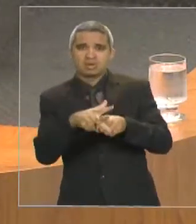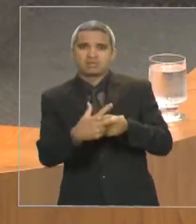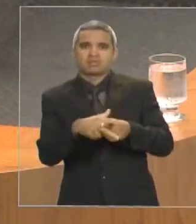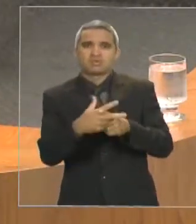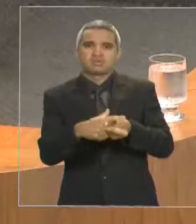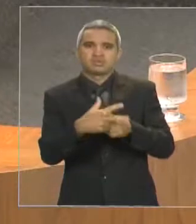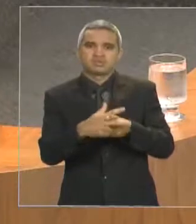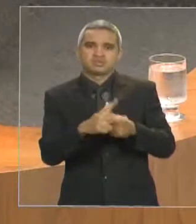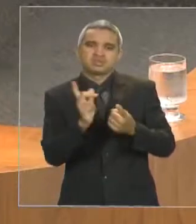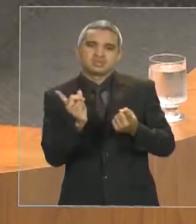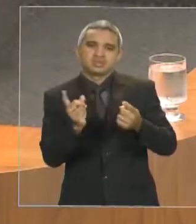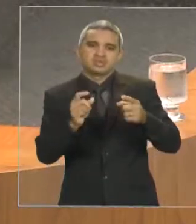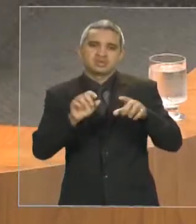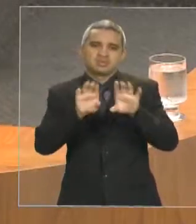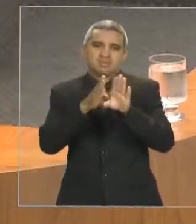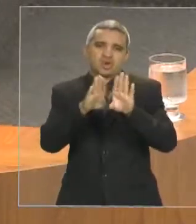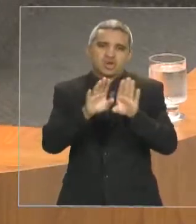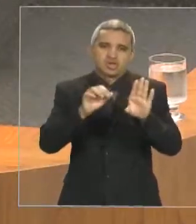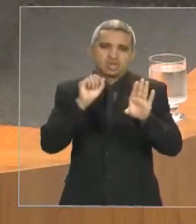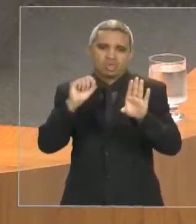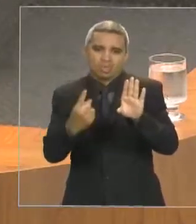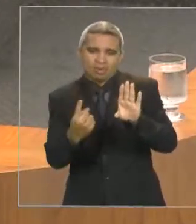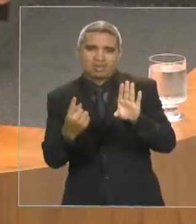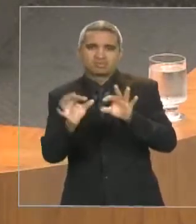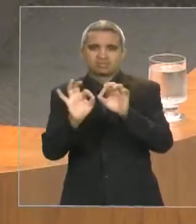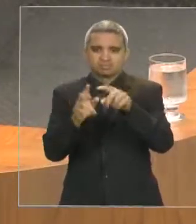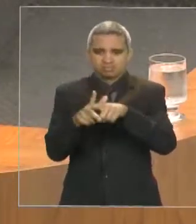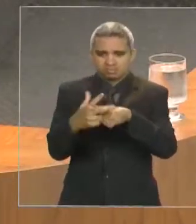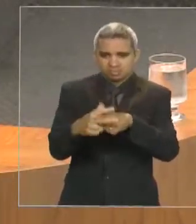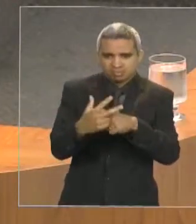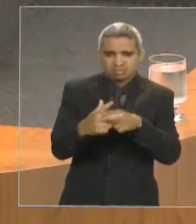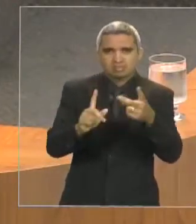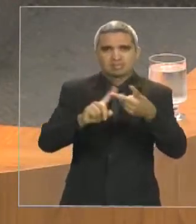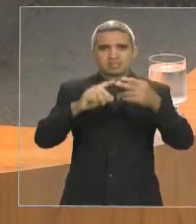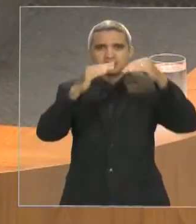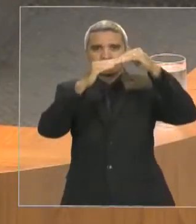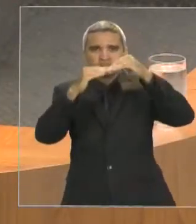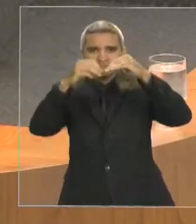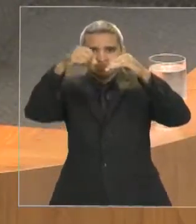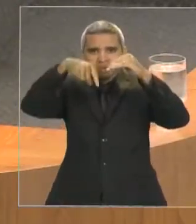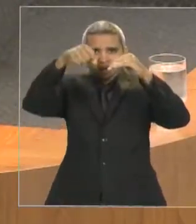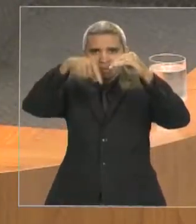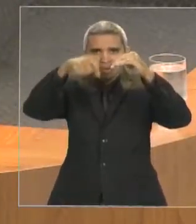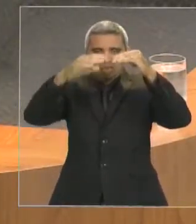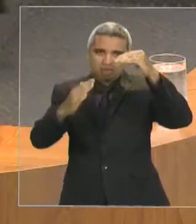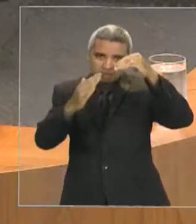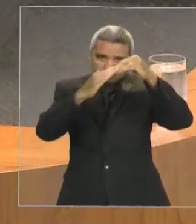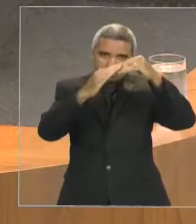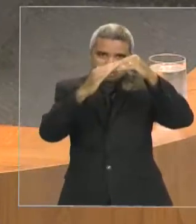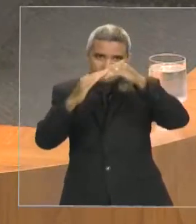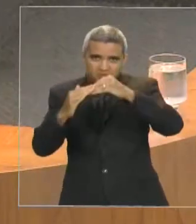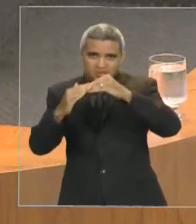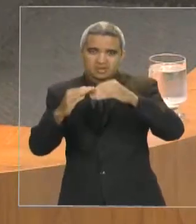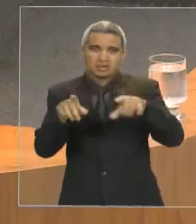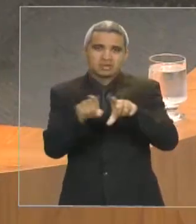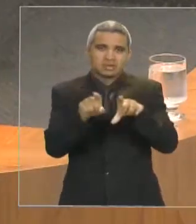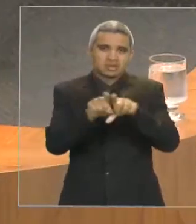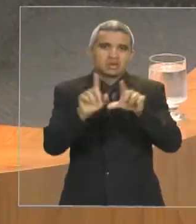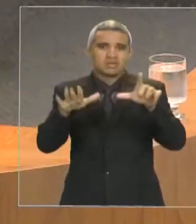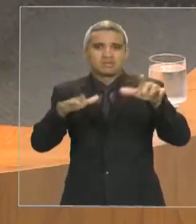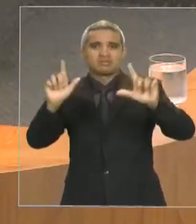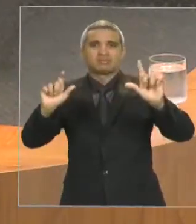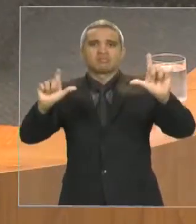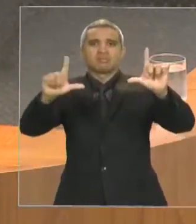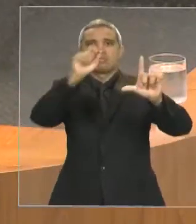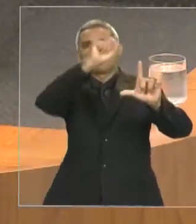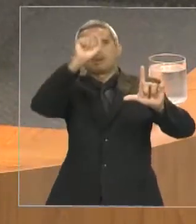a goteira no telhado, é pintar uma parede. Então, são informações distorcidas. E tanto a reforma como a manutenção faz parte do dia a